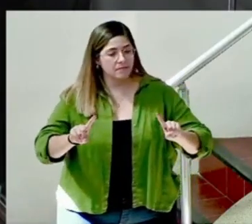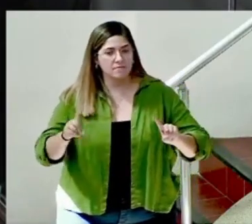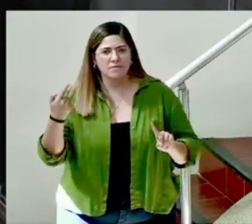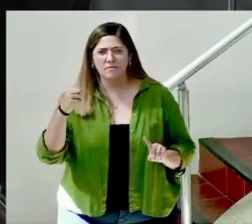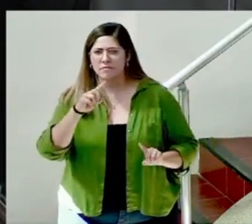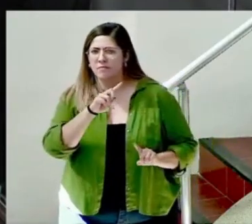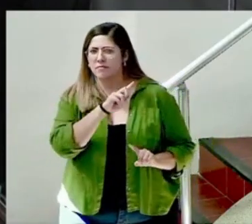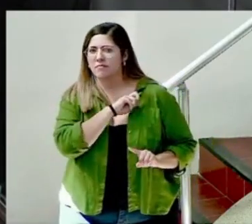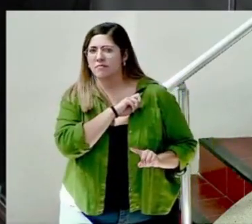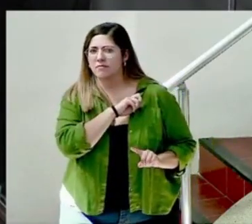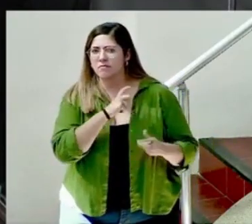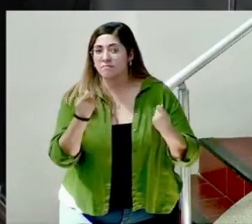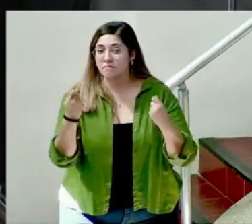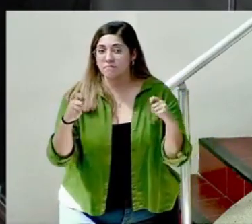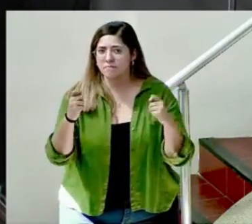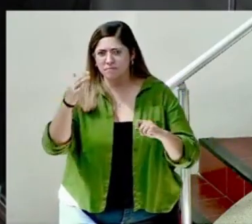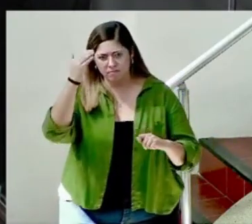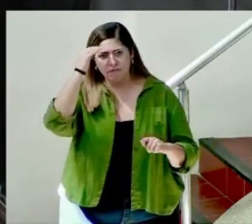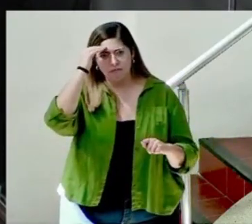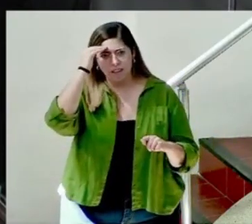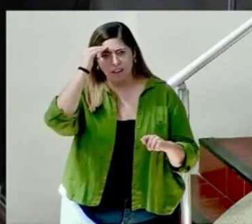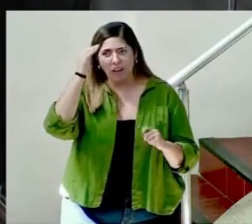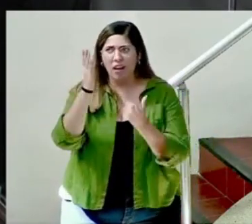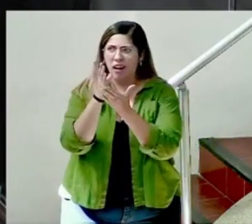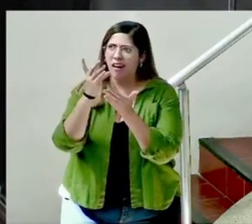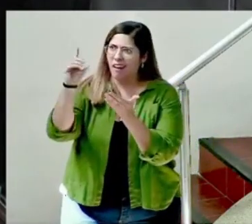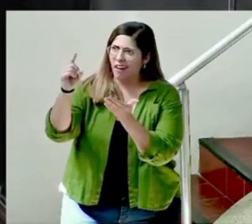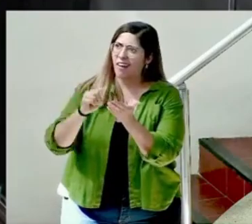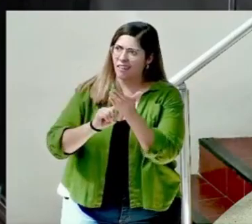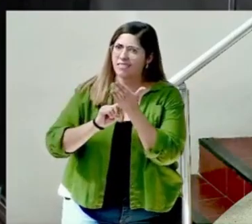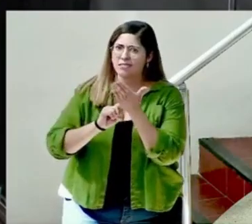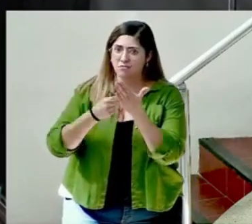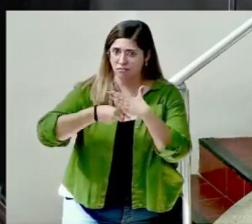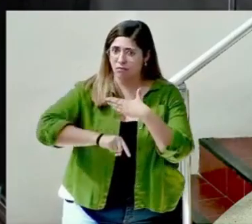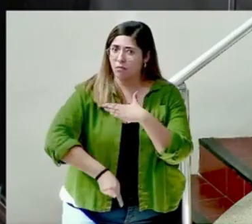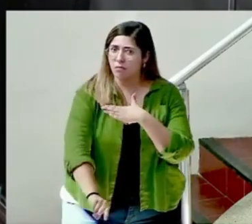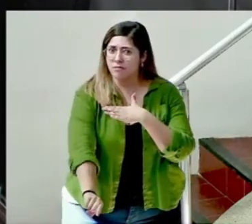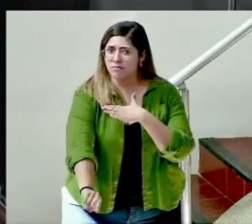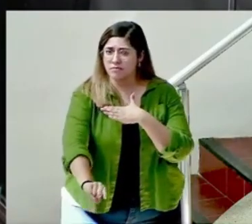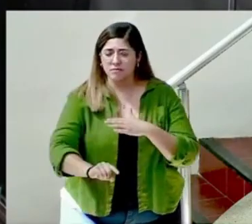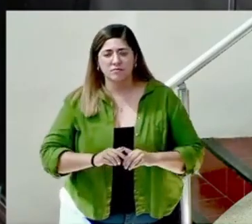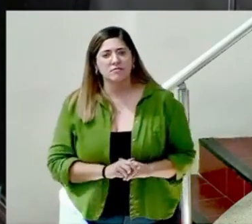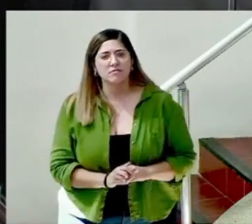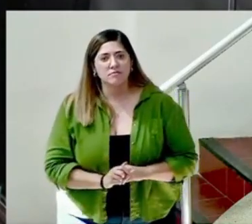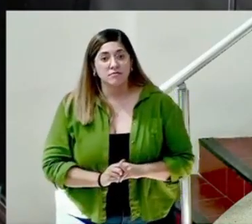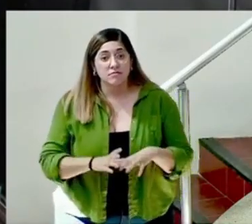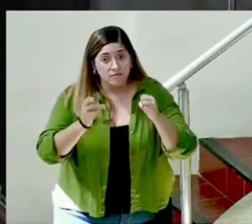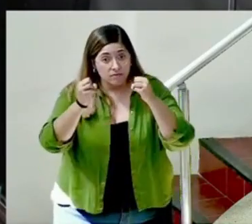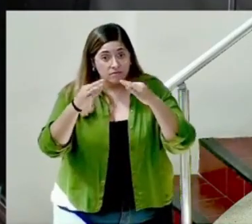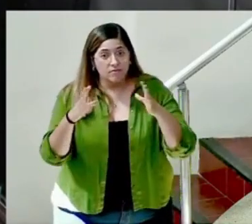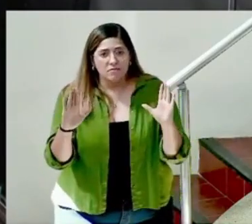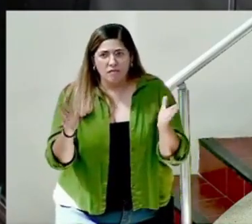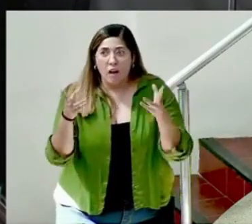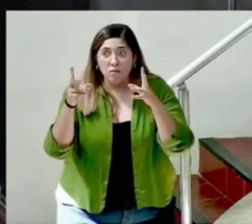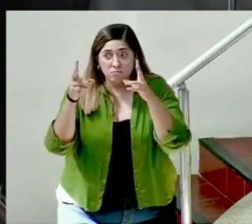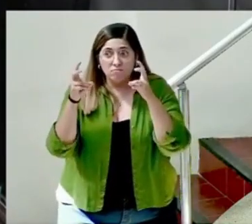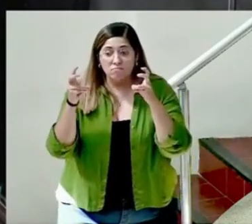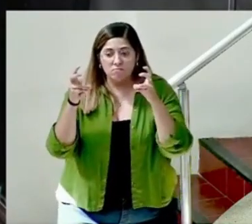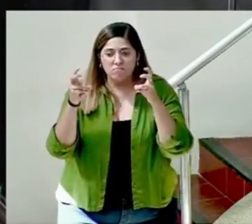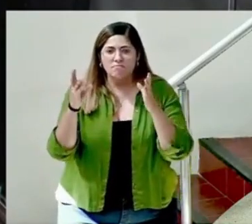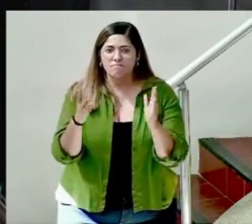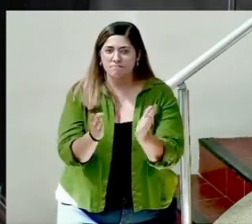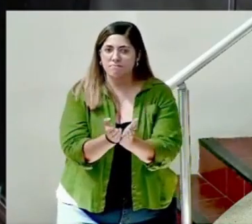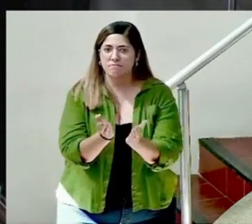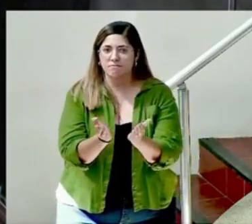nós precisamos entender isso à luz da Escritura de uma forma mais profunda e precisamos reconhecer que os